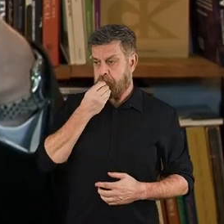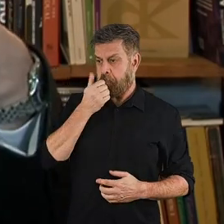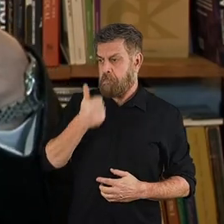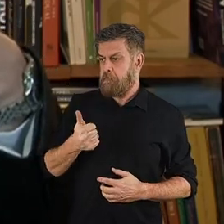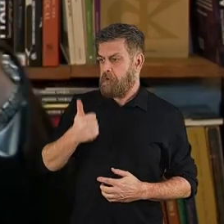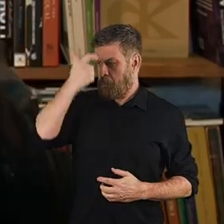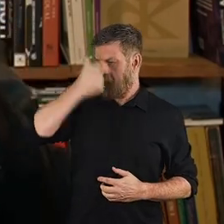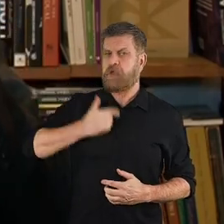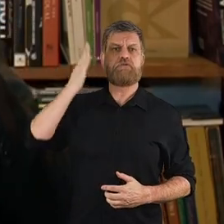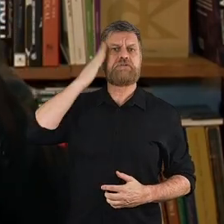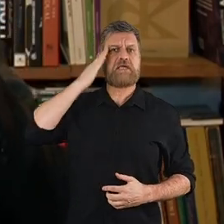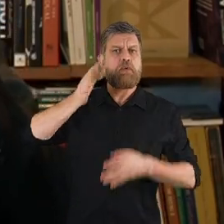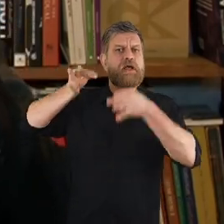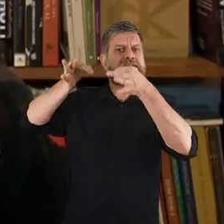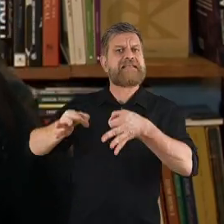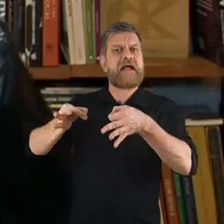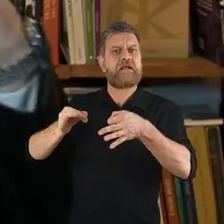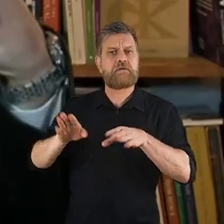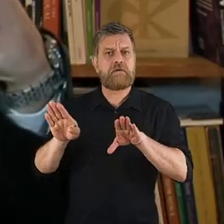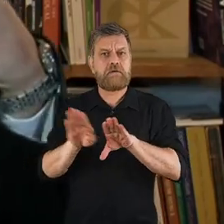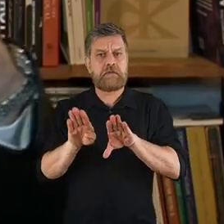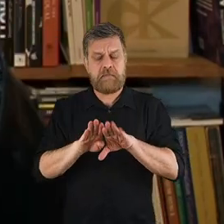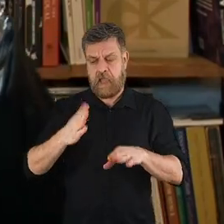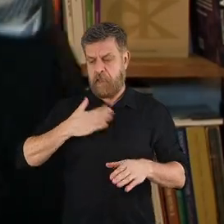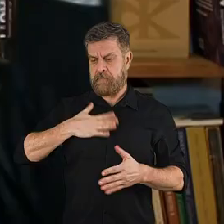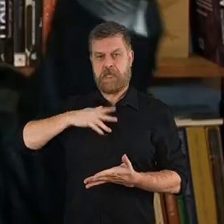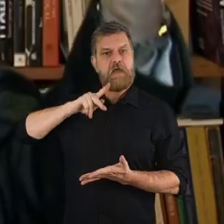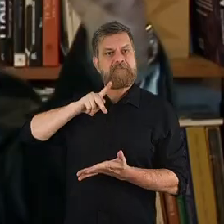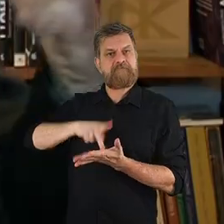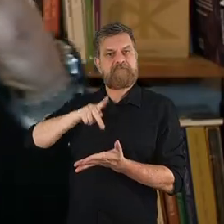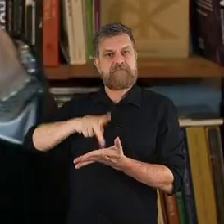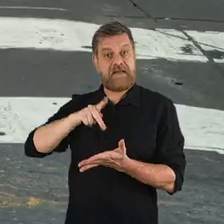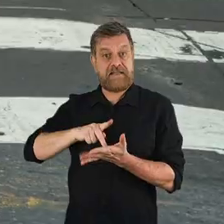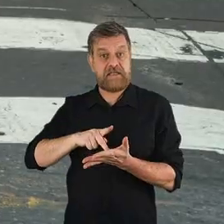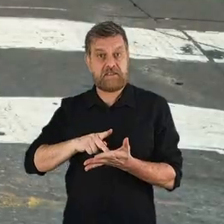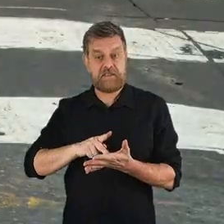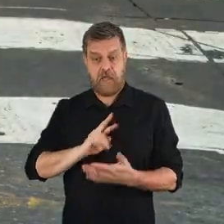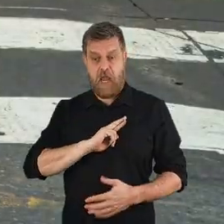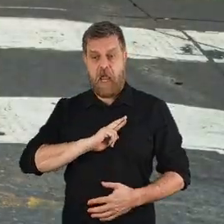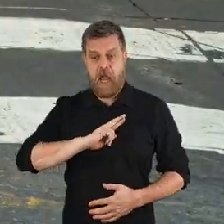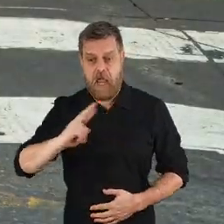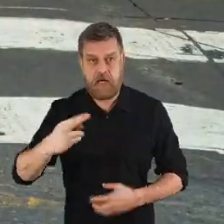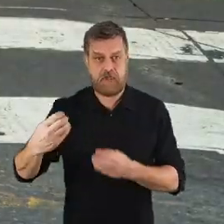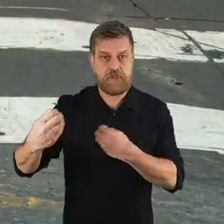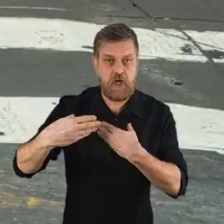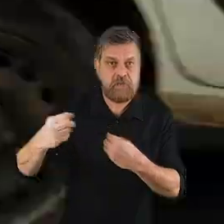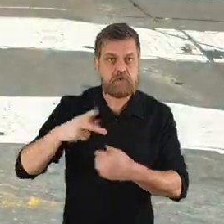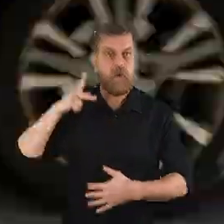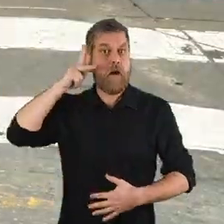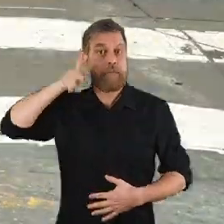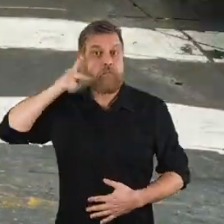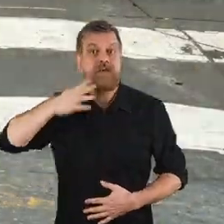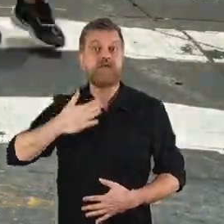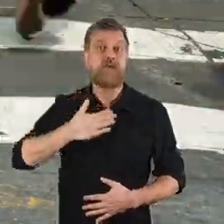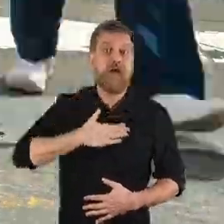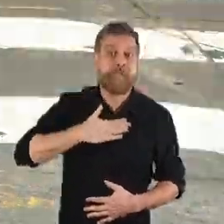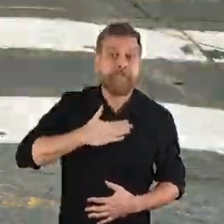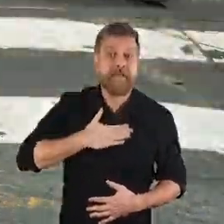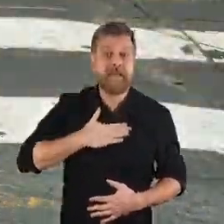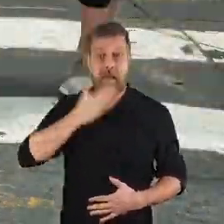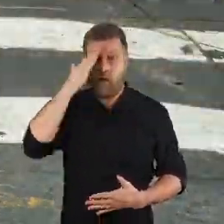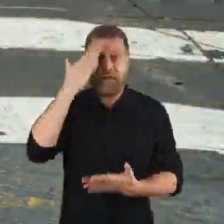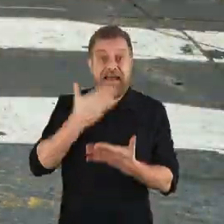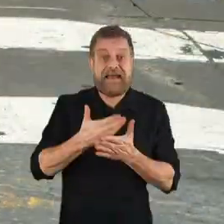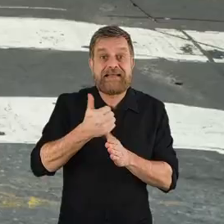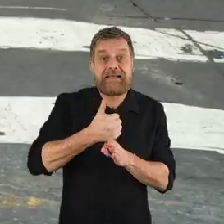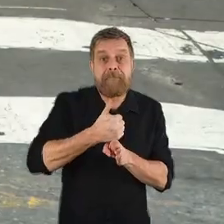maneira robusta, da verdade revelada pela religião, ou pelo partido político, ou pelas minhas crenças morais, não importa.